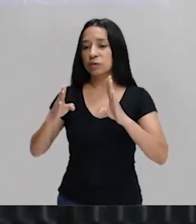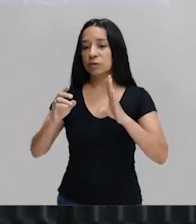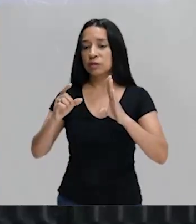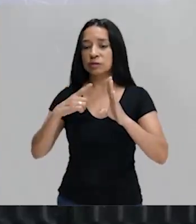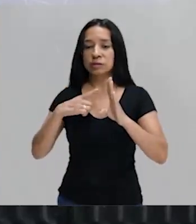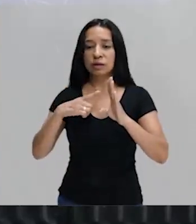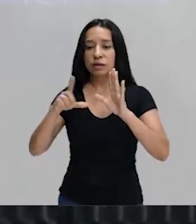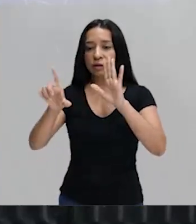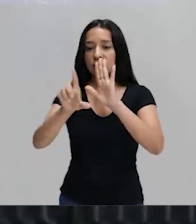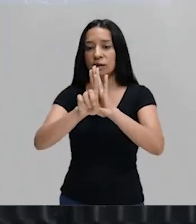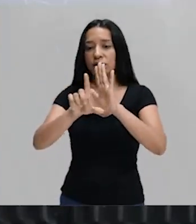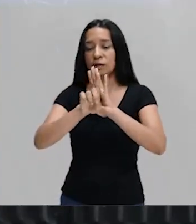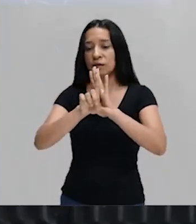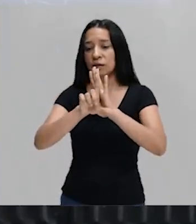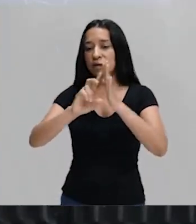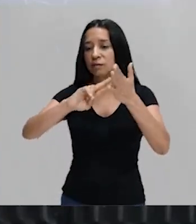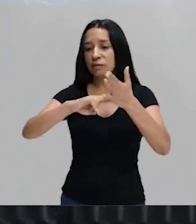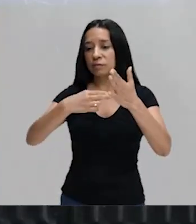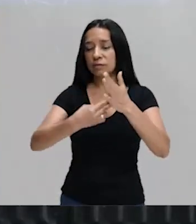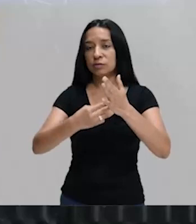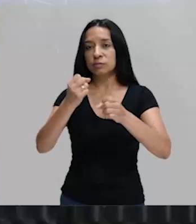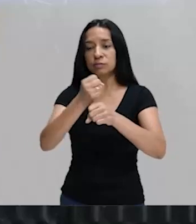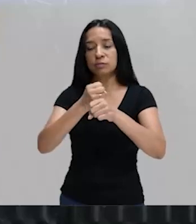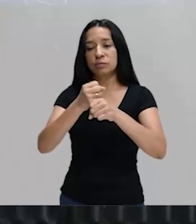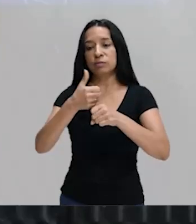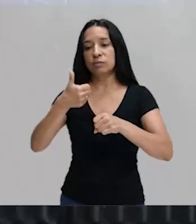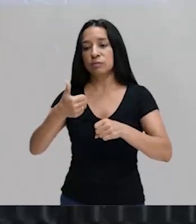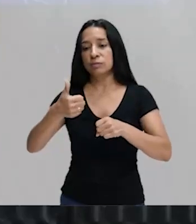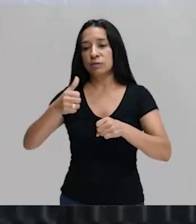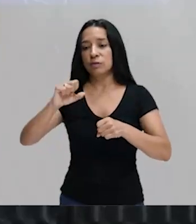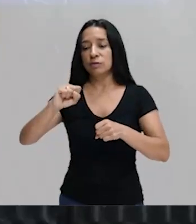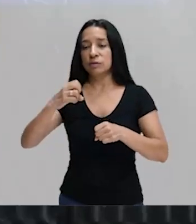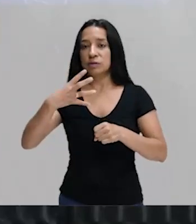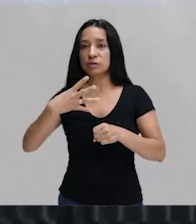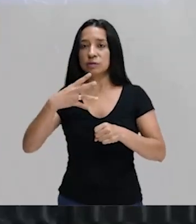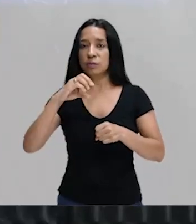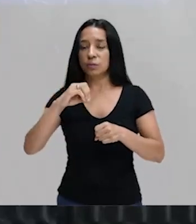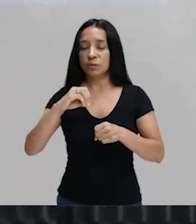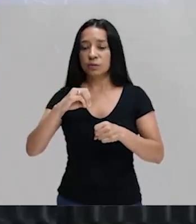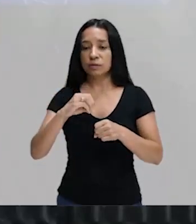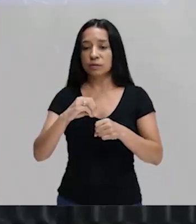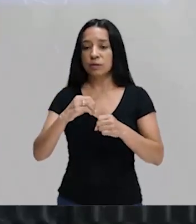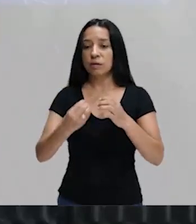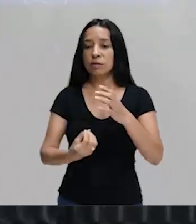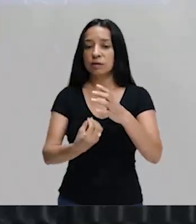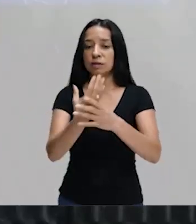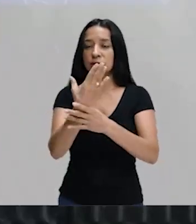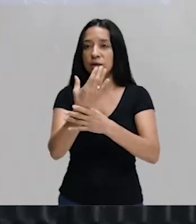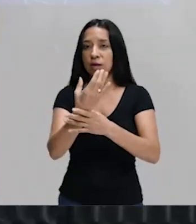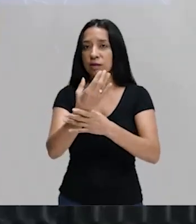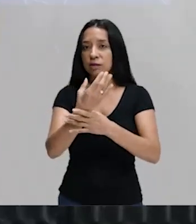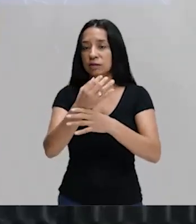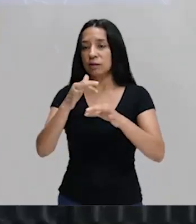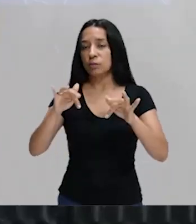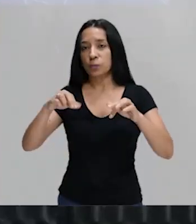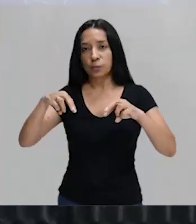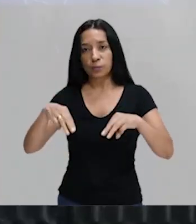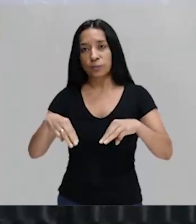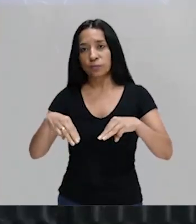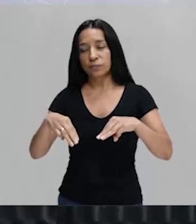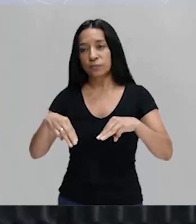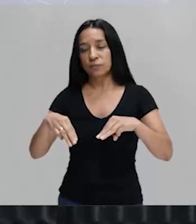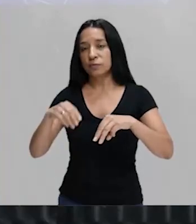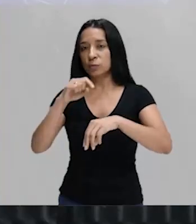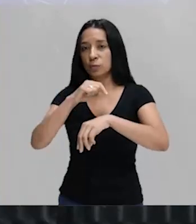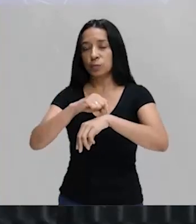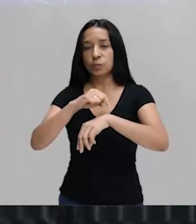Lei Interpretativa de 1840. Uma lei que foi criada no final do período regencial. Ela foi